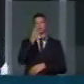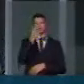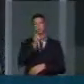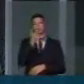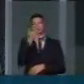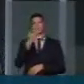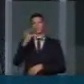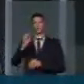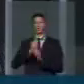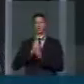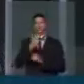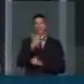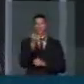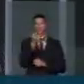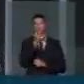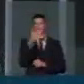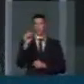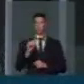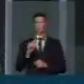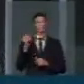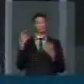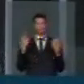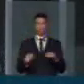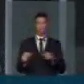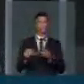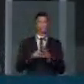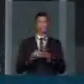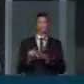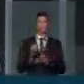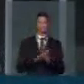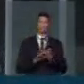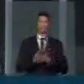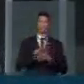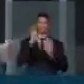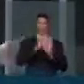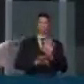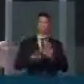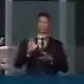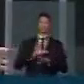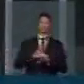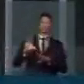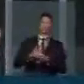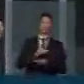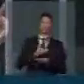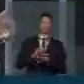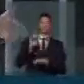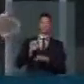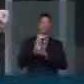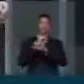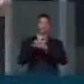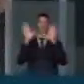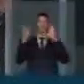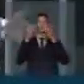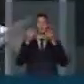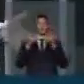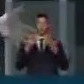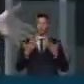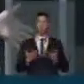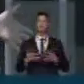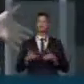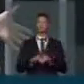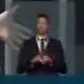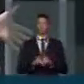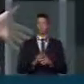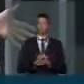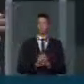12.249 de 2010. Não precisava de lei. O texto constitucional é auto-executável, é claro, ele é